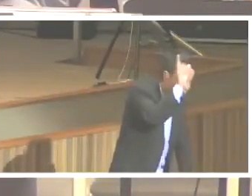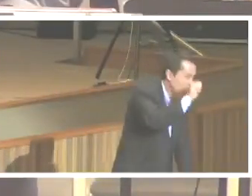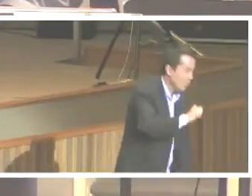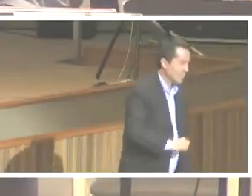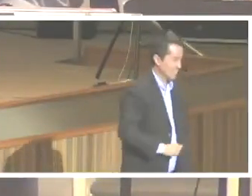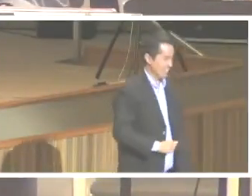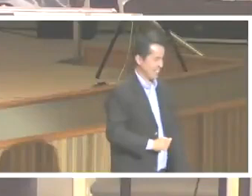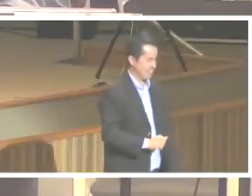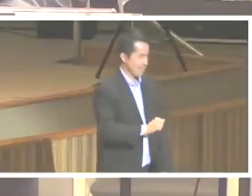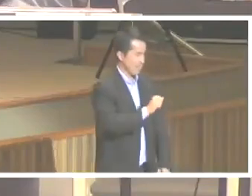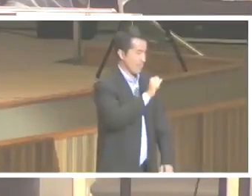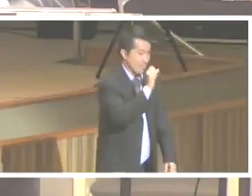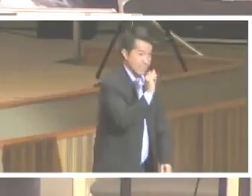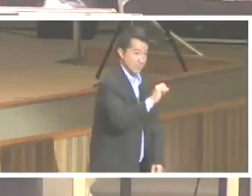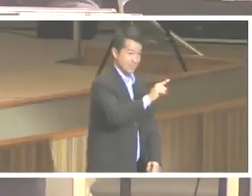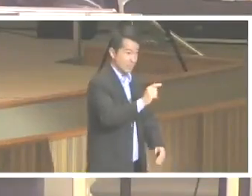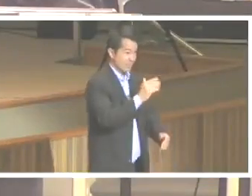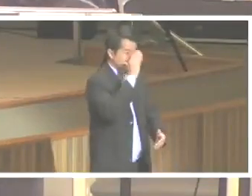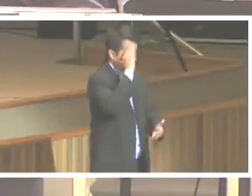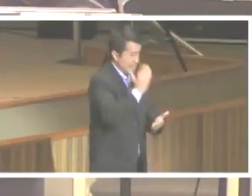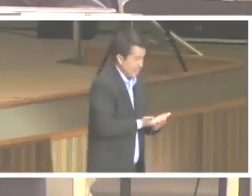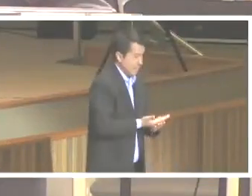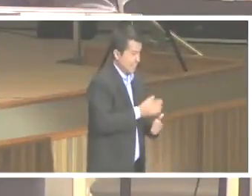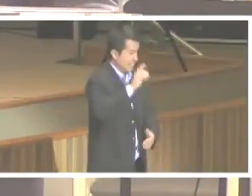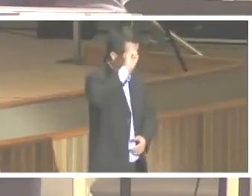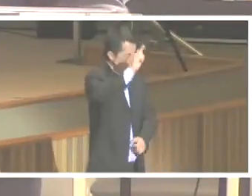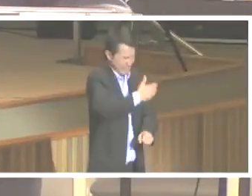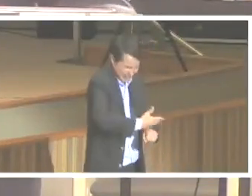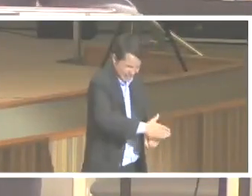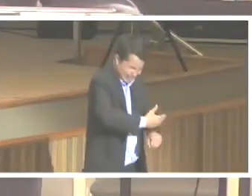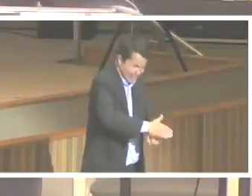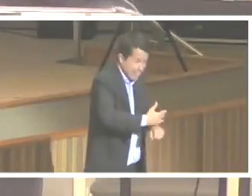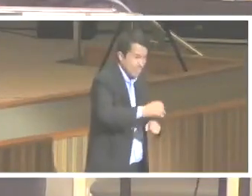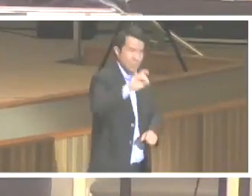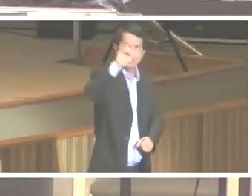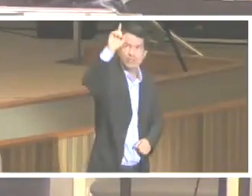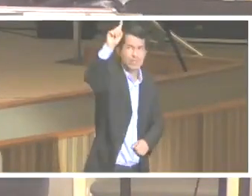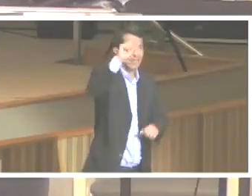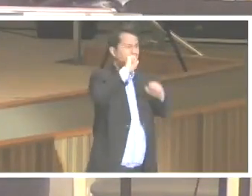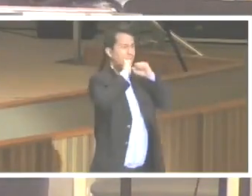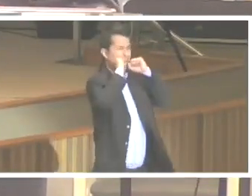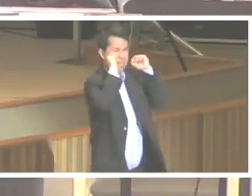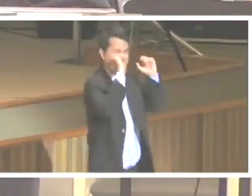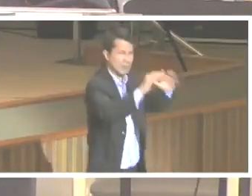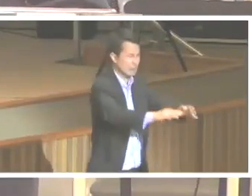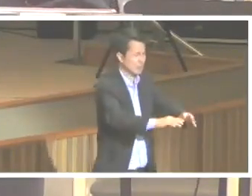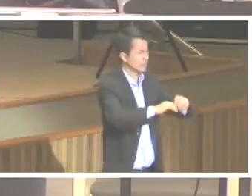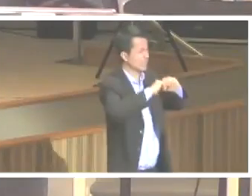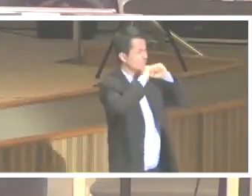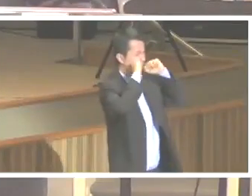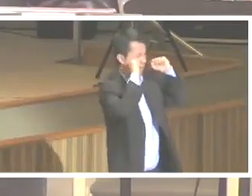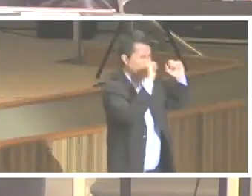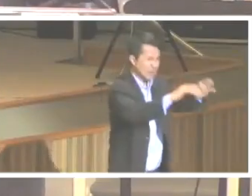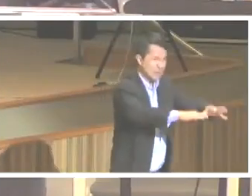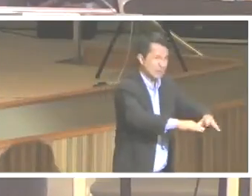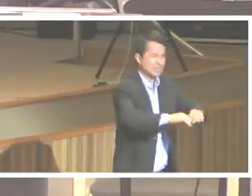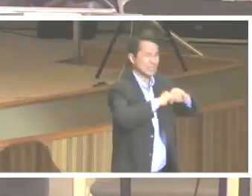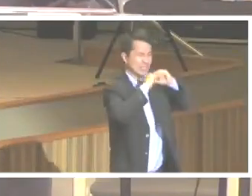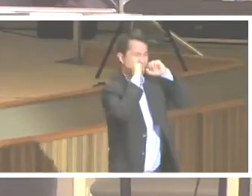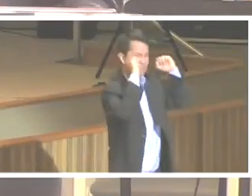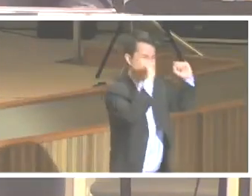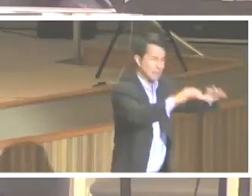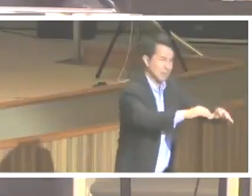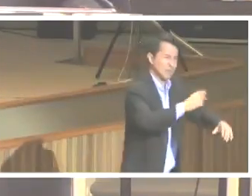deus parceiro do deus todo-poderoso os seus projectos na sua missão e no alvo das suas promessas